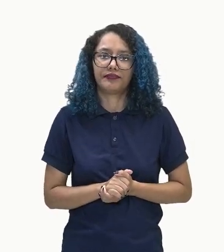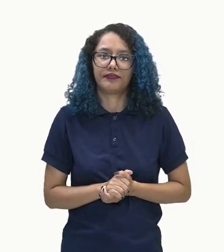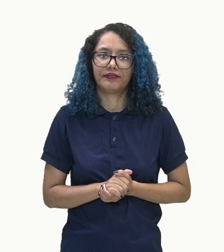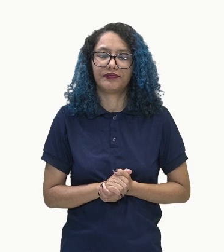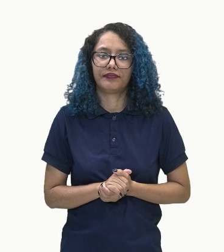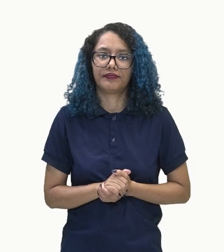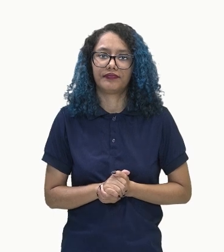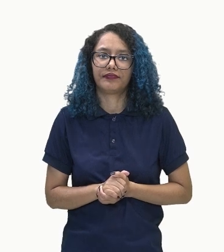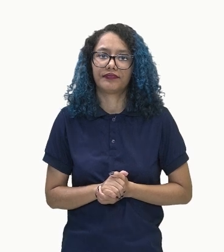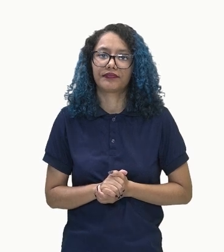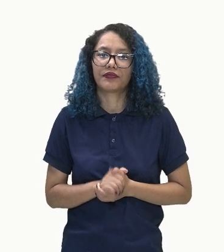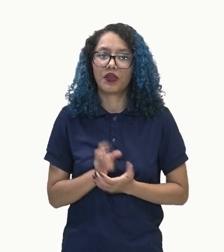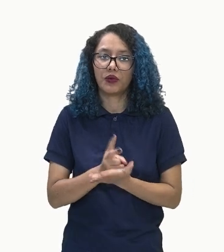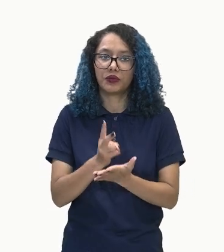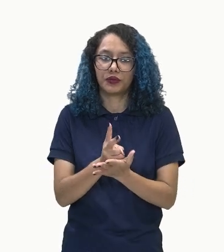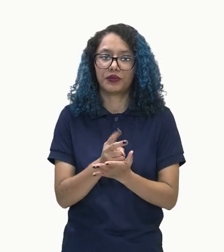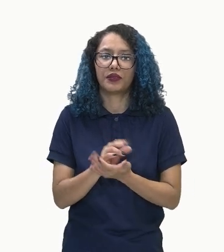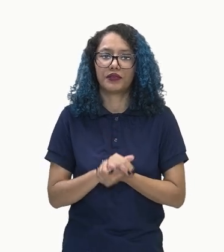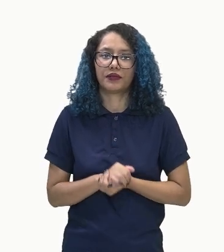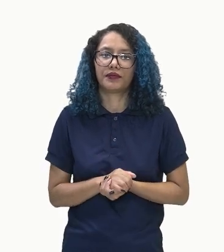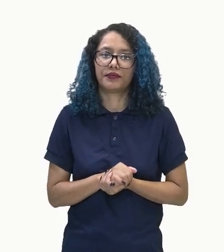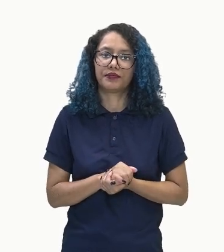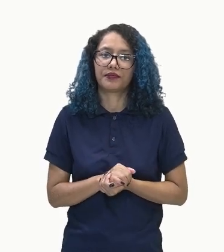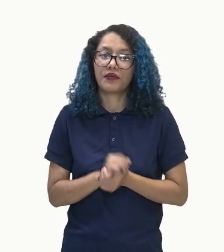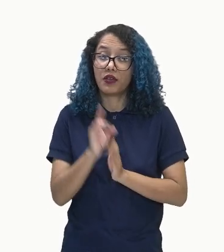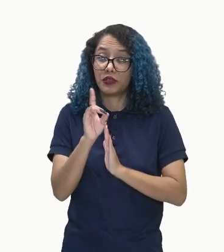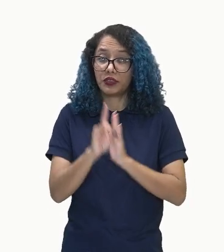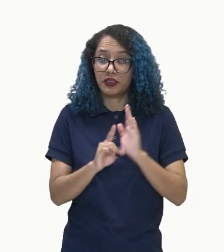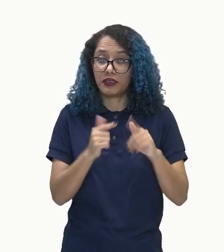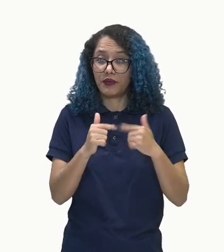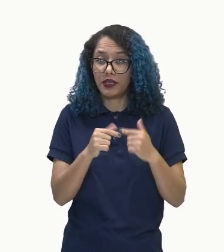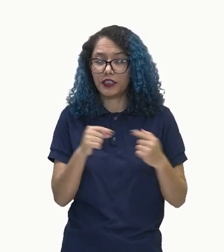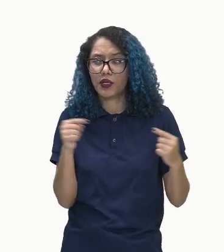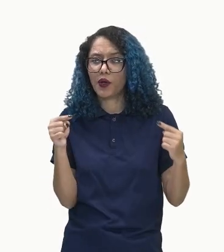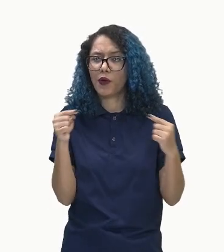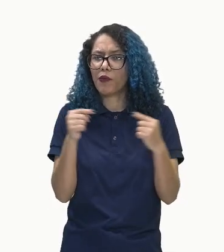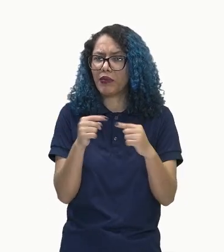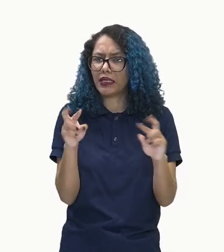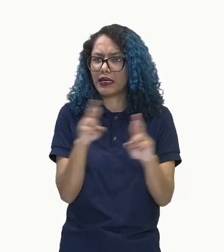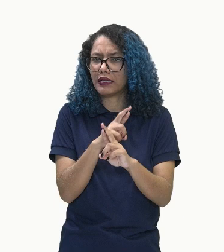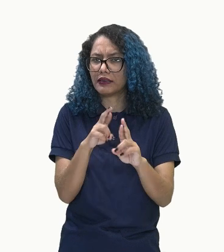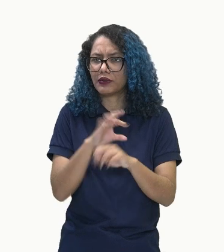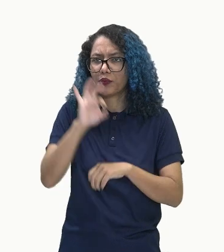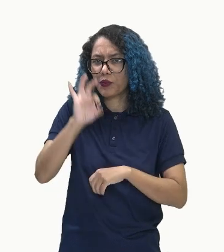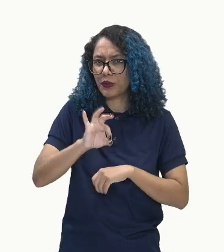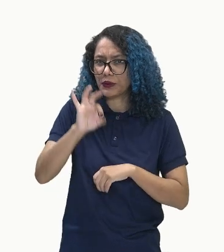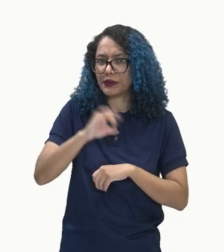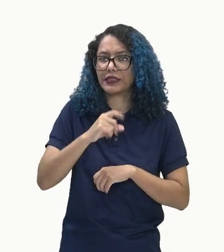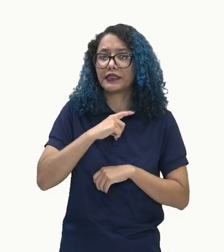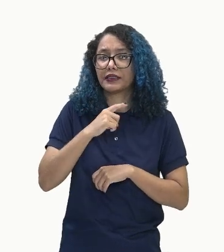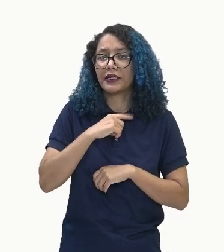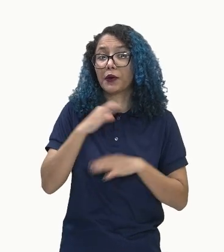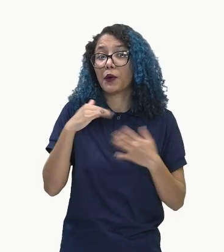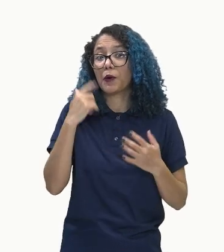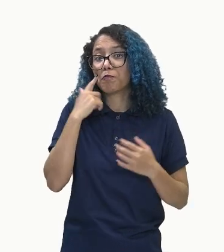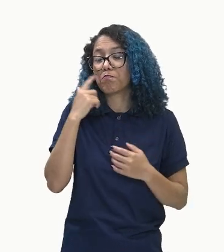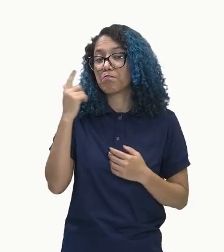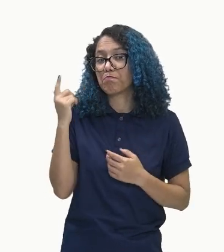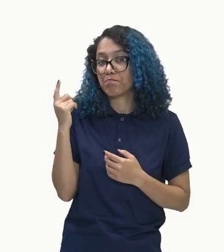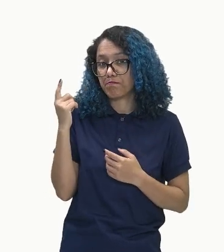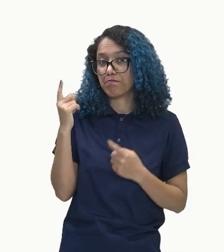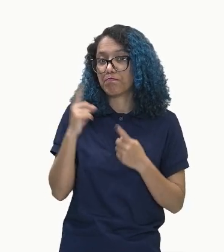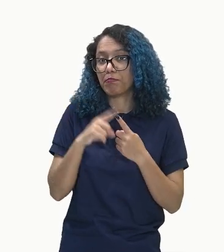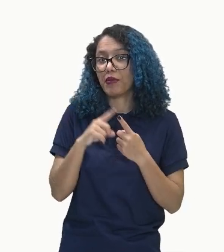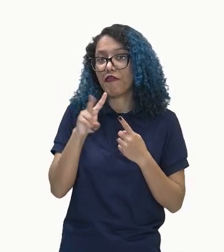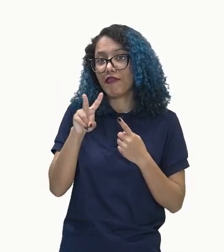contexto, direitos trabalhistas que envolvem porcentagem. Olha só, pessoal, vale transporte pode